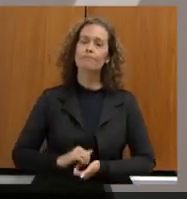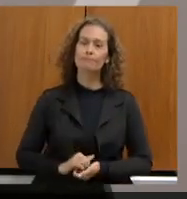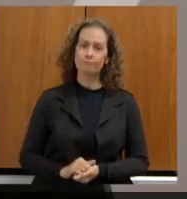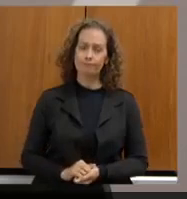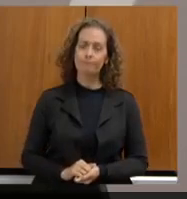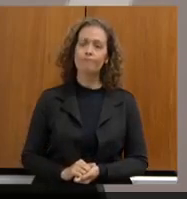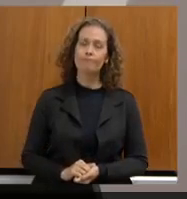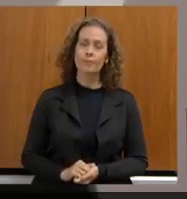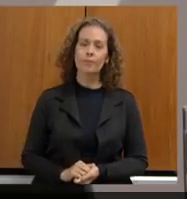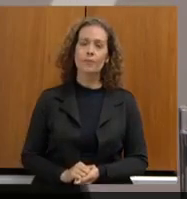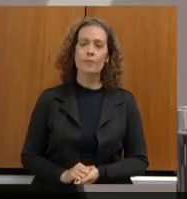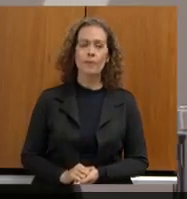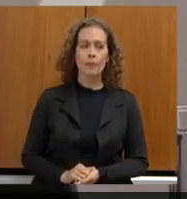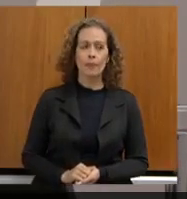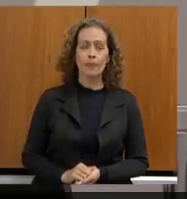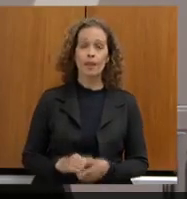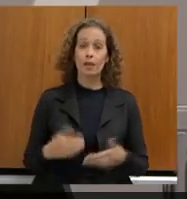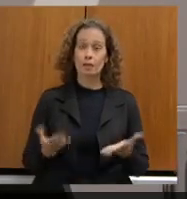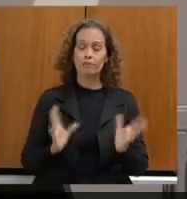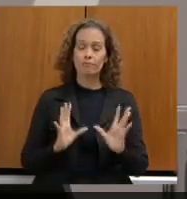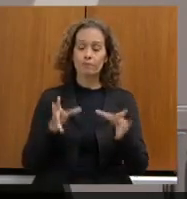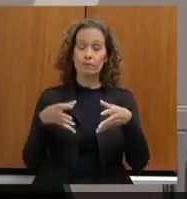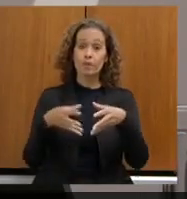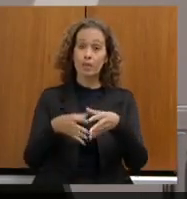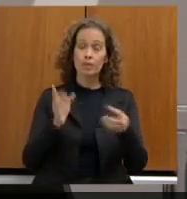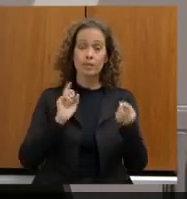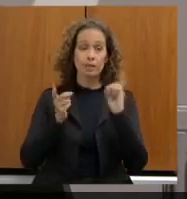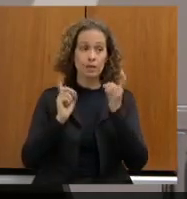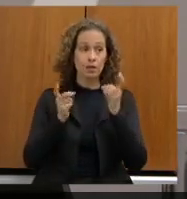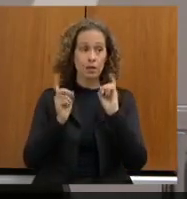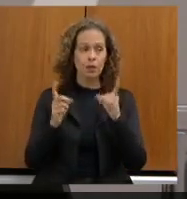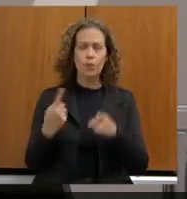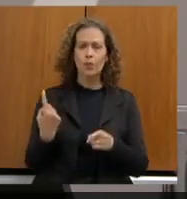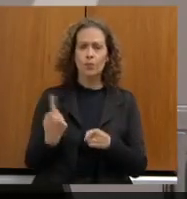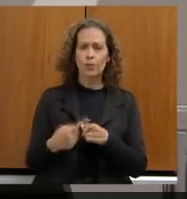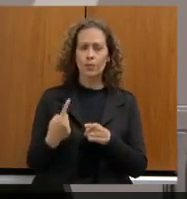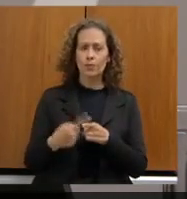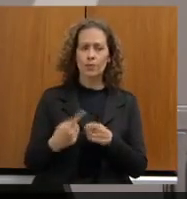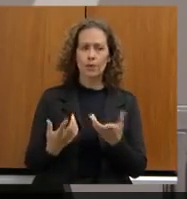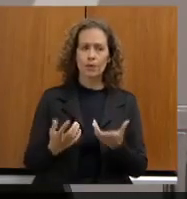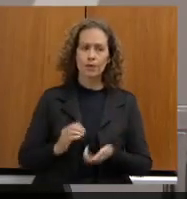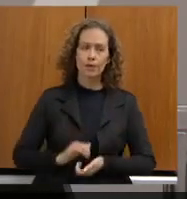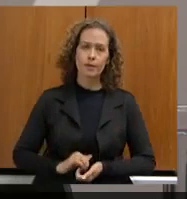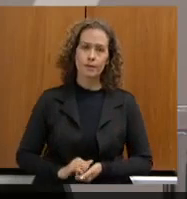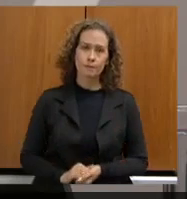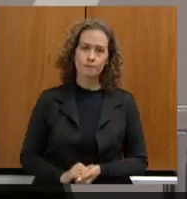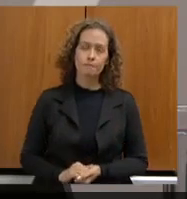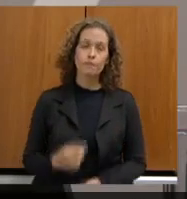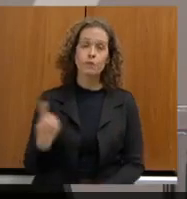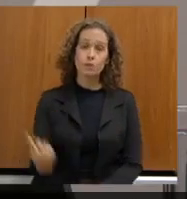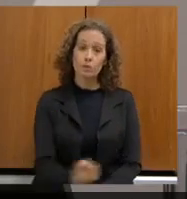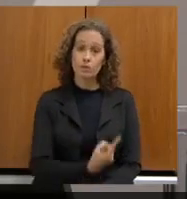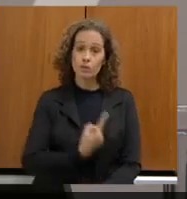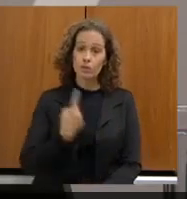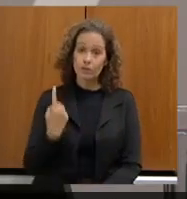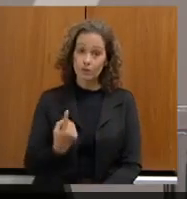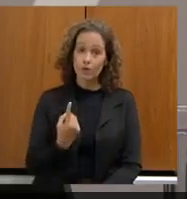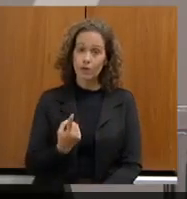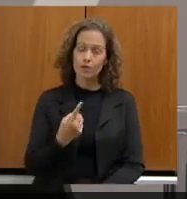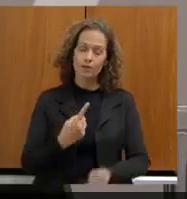quando nessa comissão porque nós estamos no